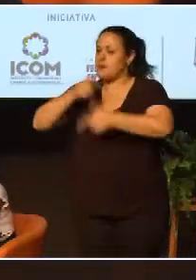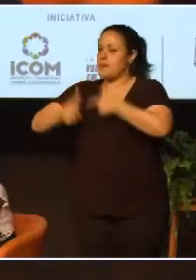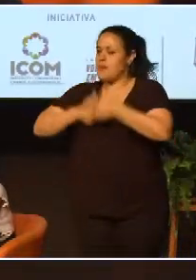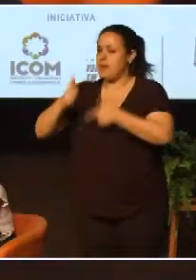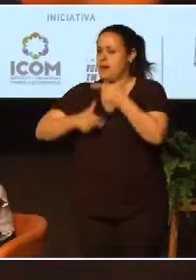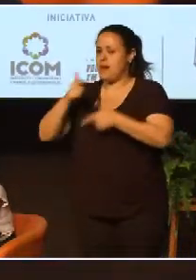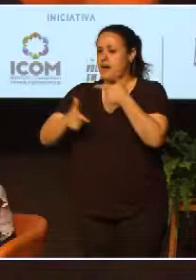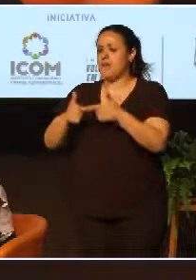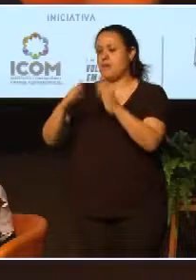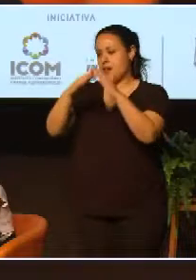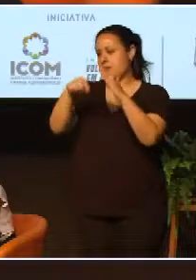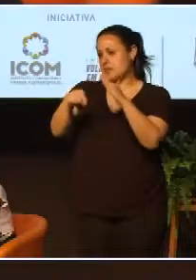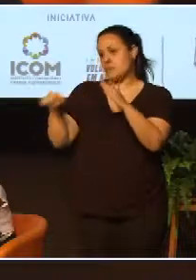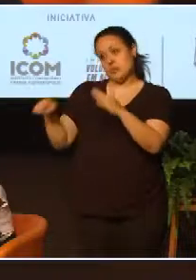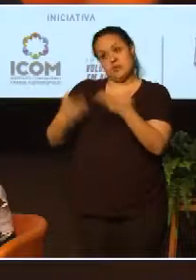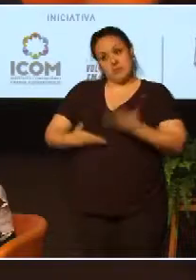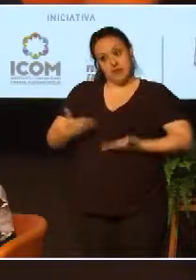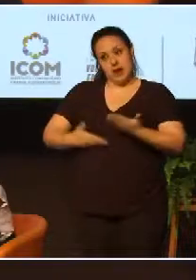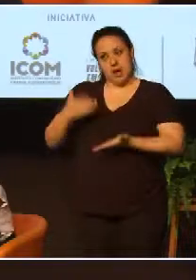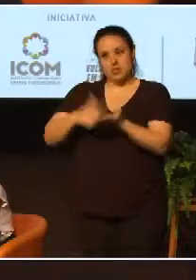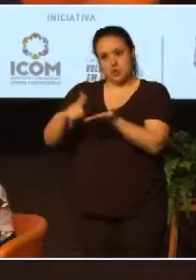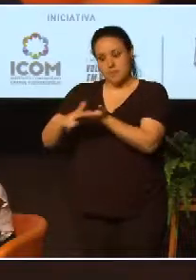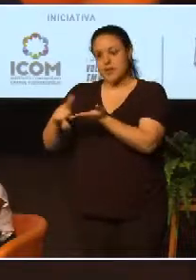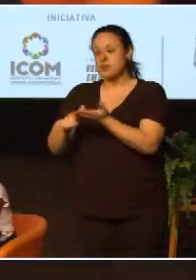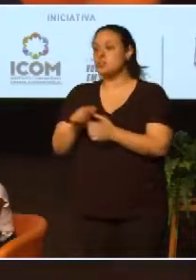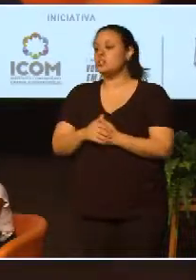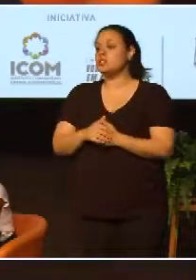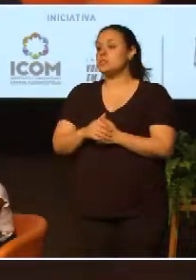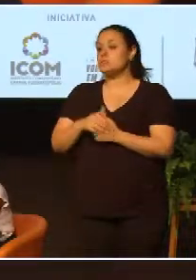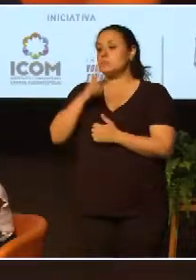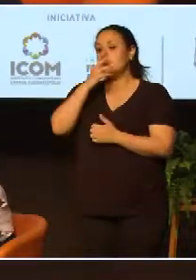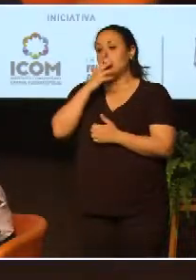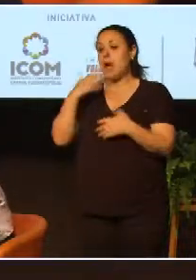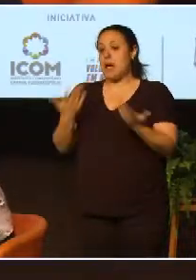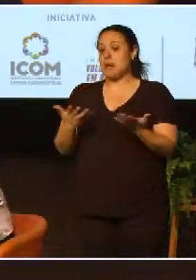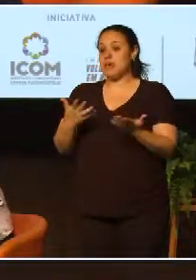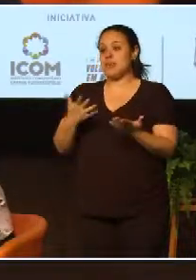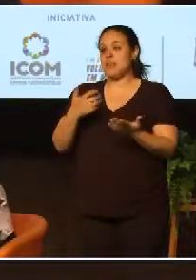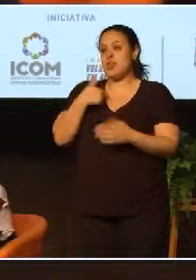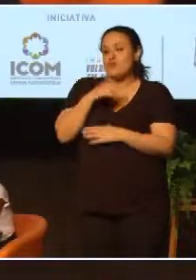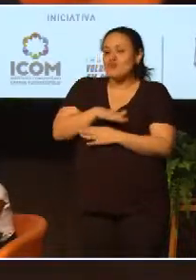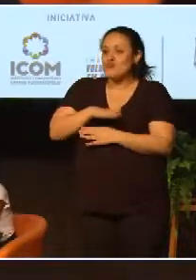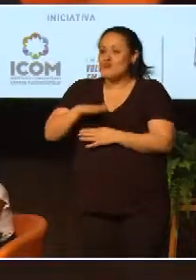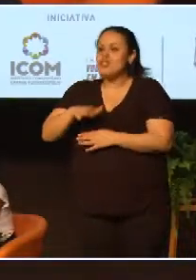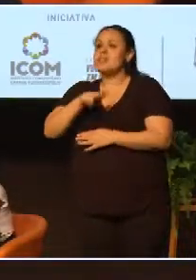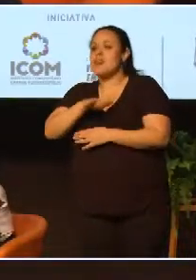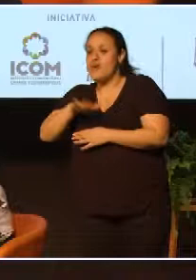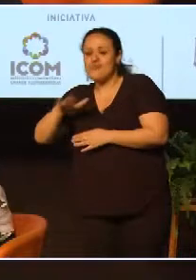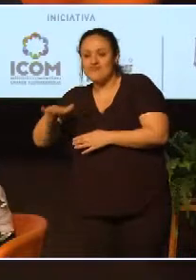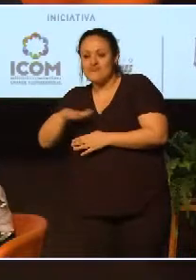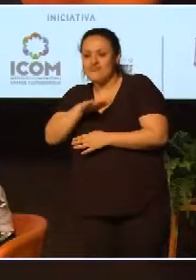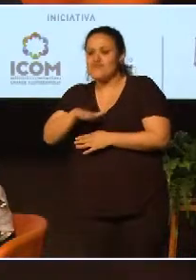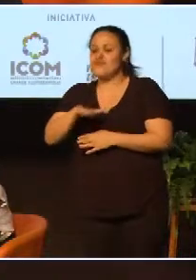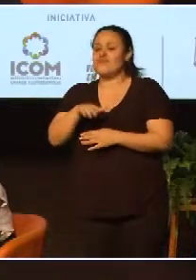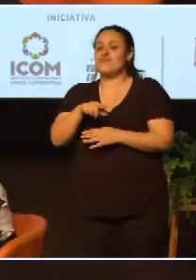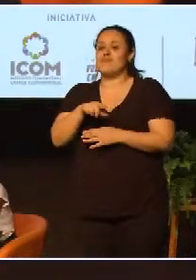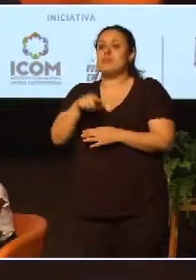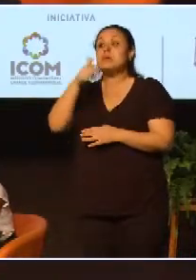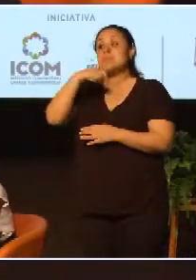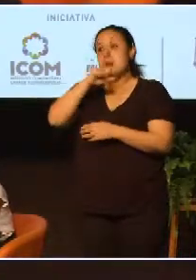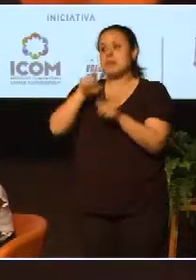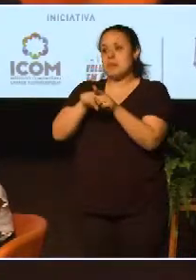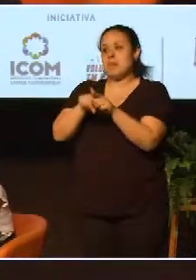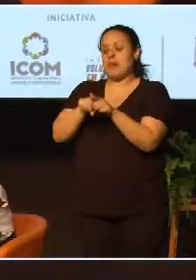trabalhava nessa casa como empregada doméstica, e quem cuidava de mim e dos meus irmãos enquanto minha avó trabalhava, minha mãe trabalhava, era minha